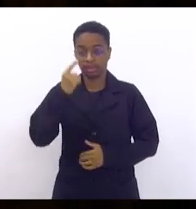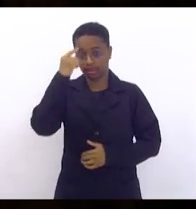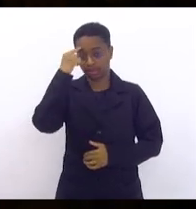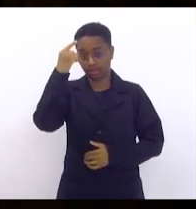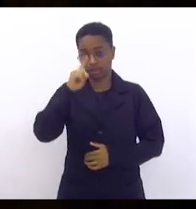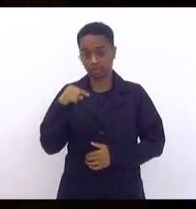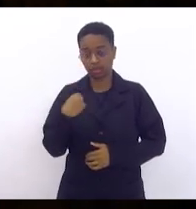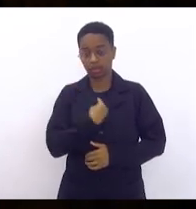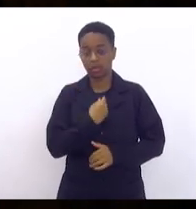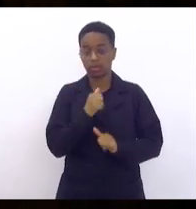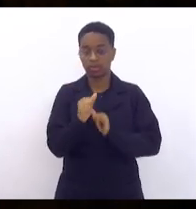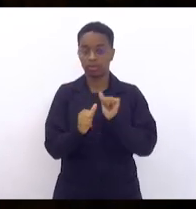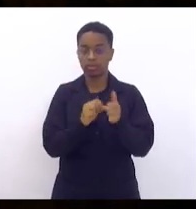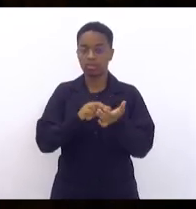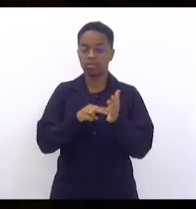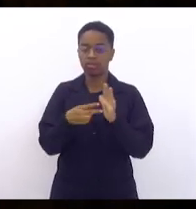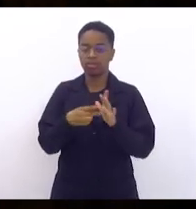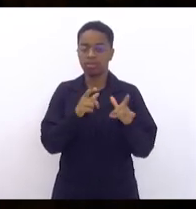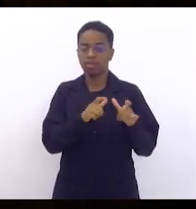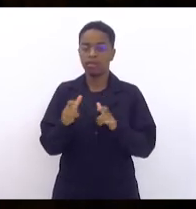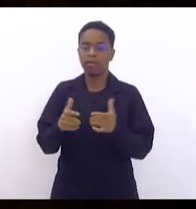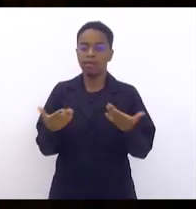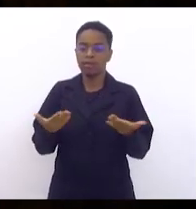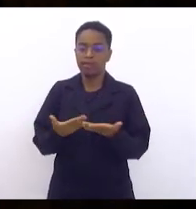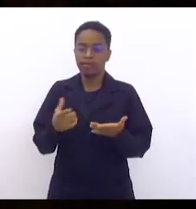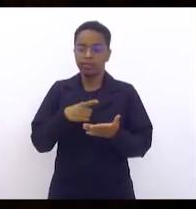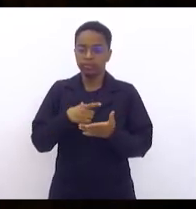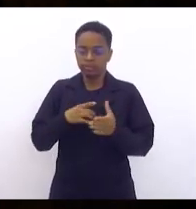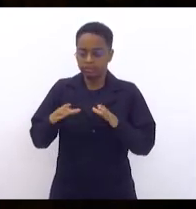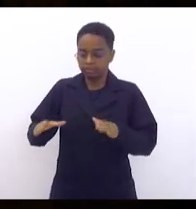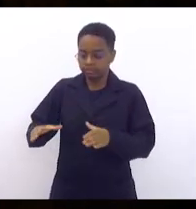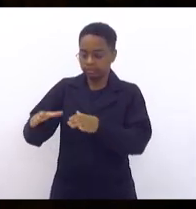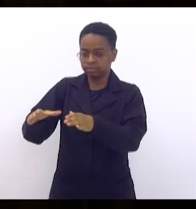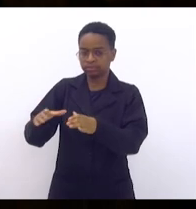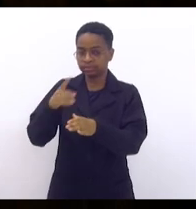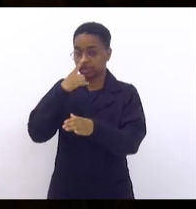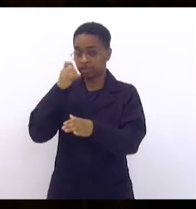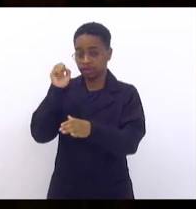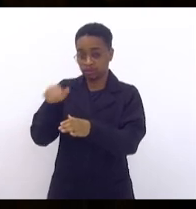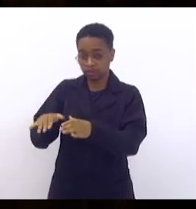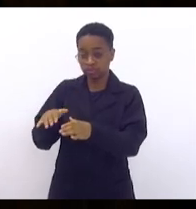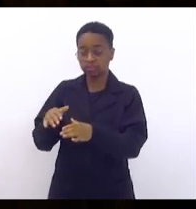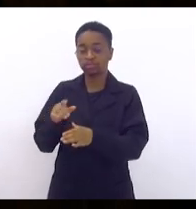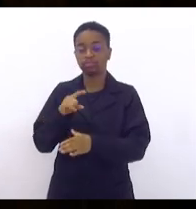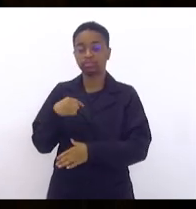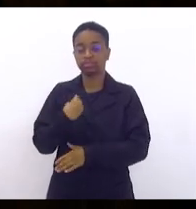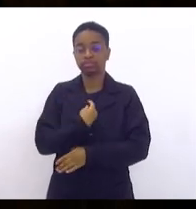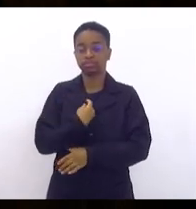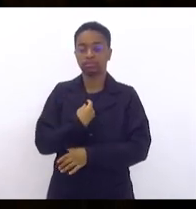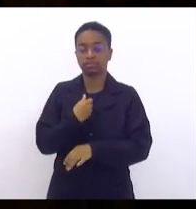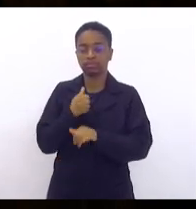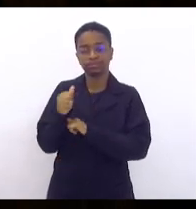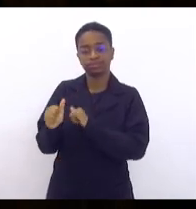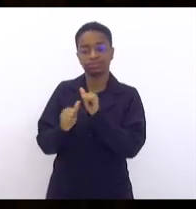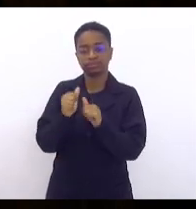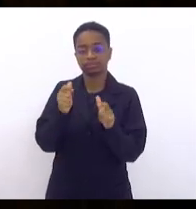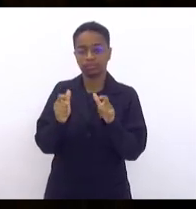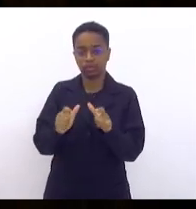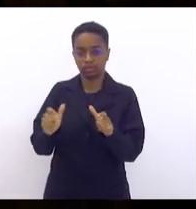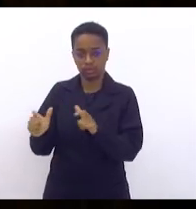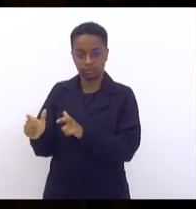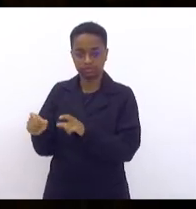ressignificar espaços hoje onde a gente tem pequenos lixões pequenas áreas viciadas a gente ressignificar esses espaços